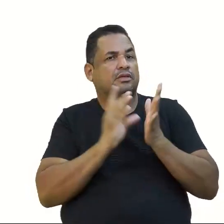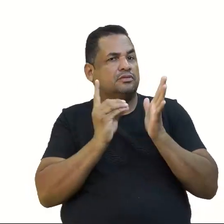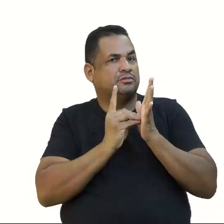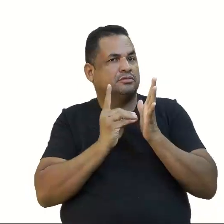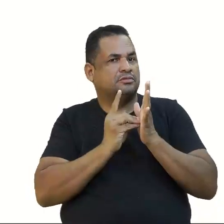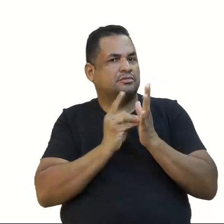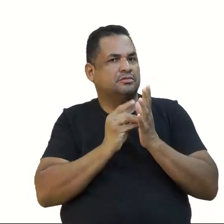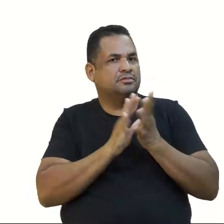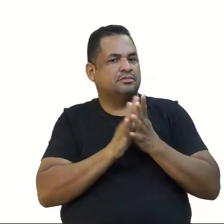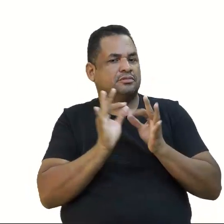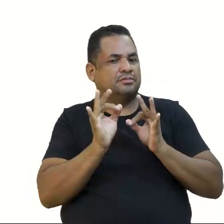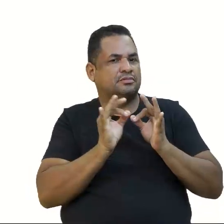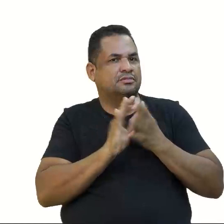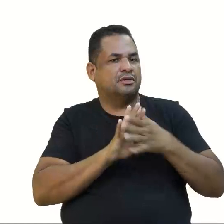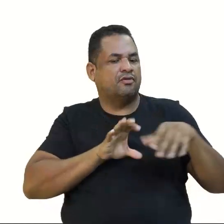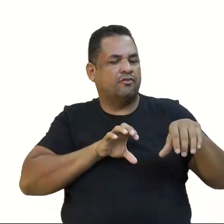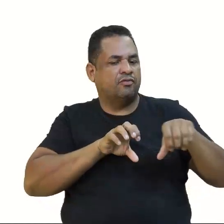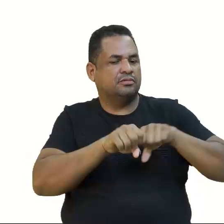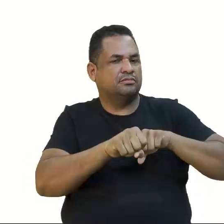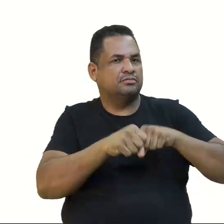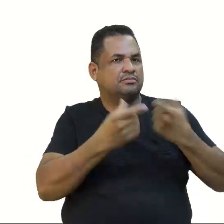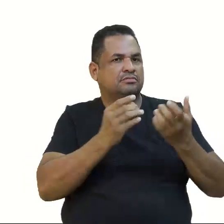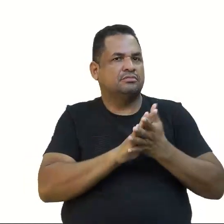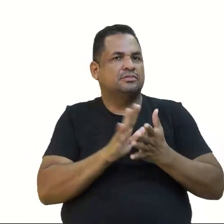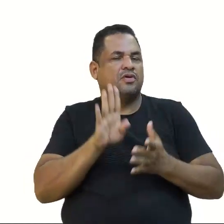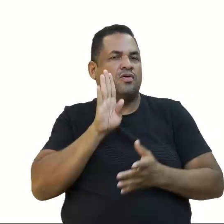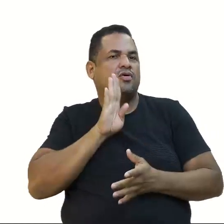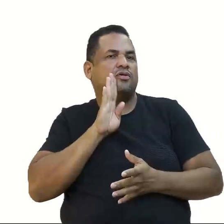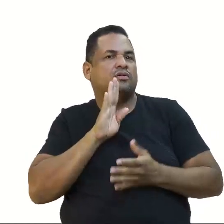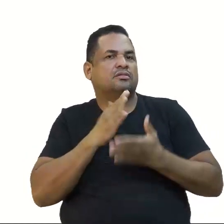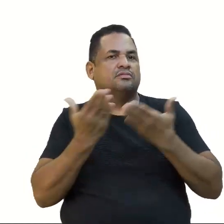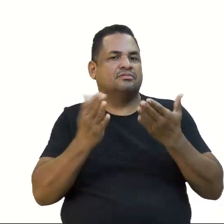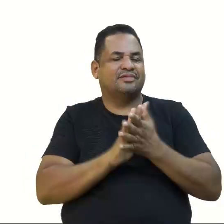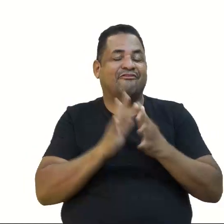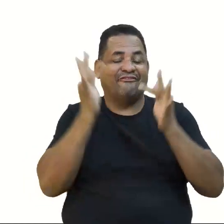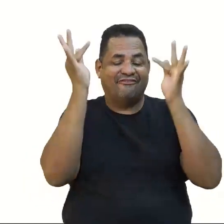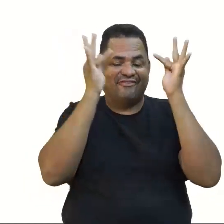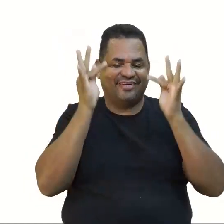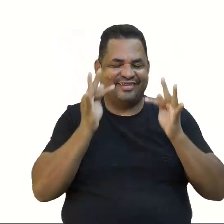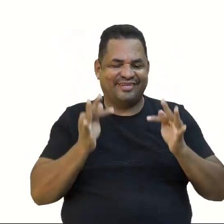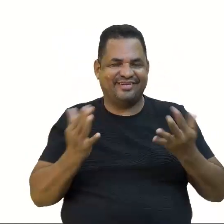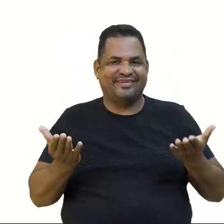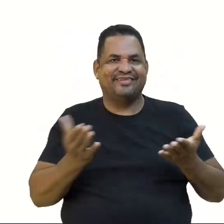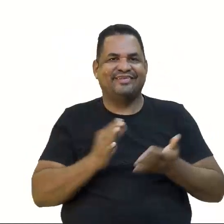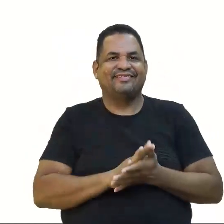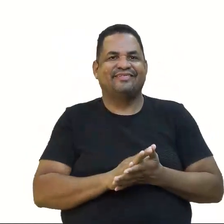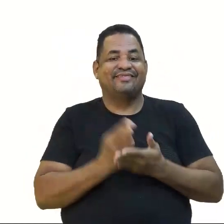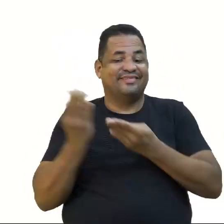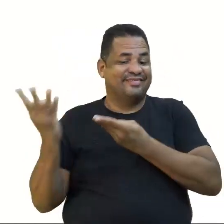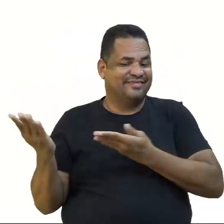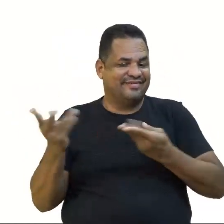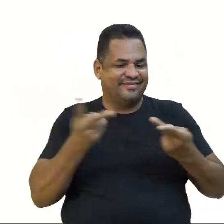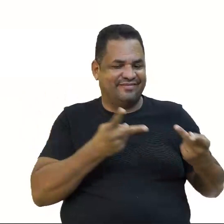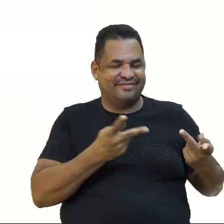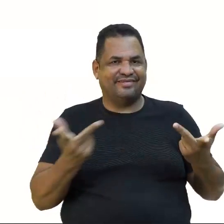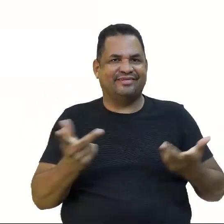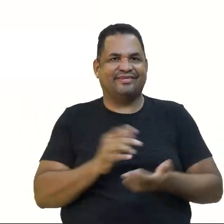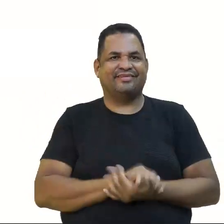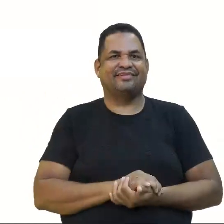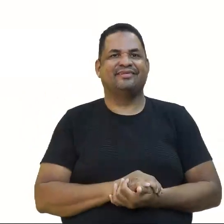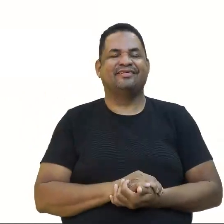fomos convidados, né? Foi muito legal, a gente ficou muito feliz com o convite, né?